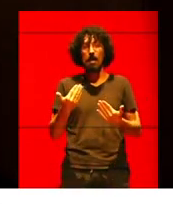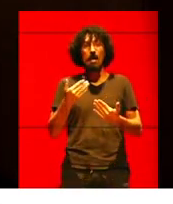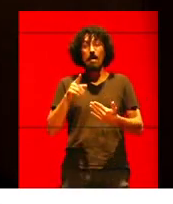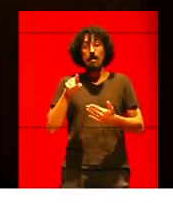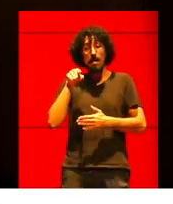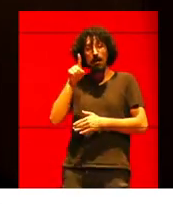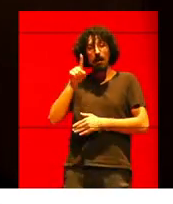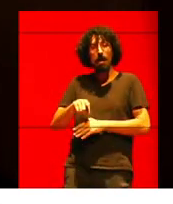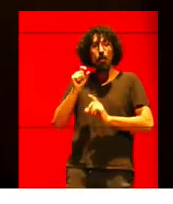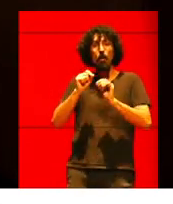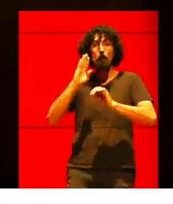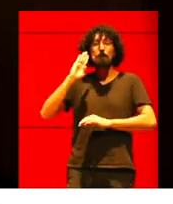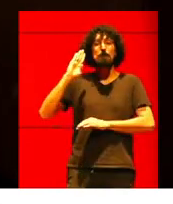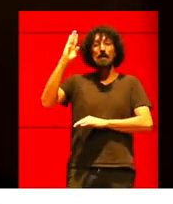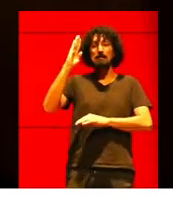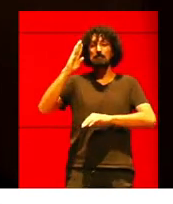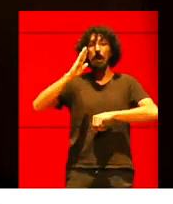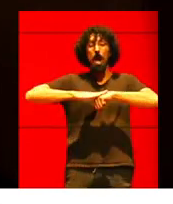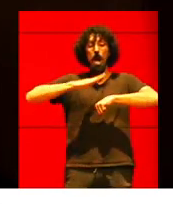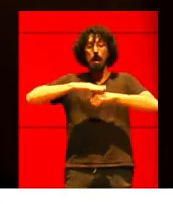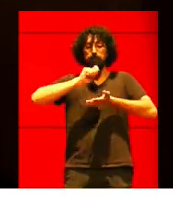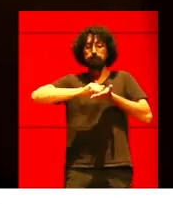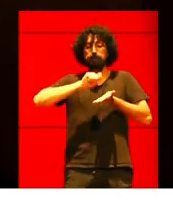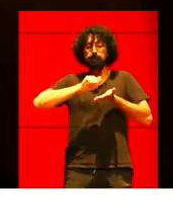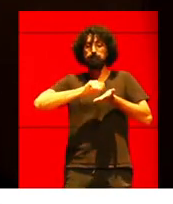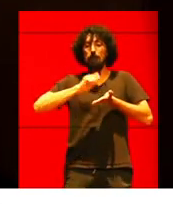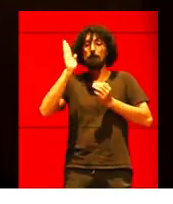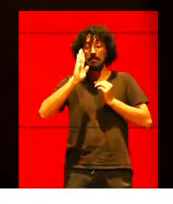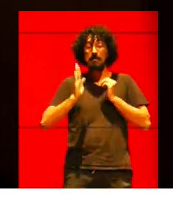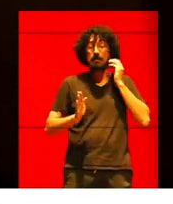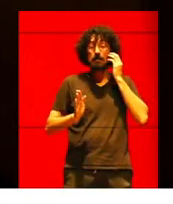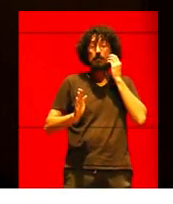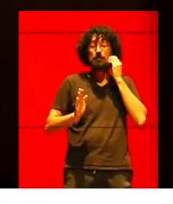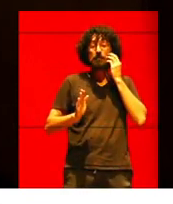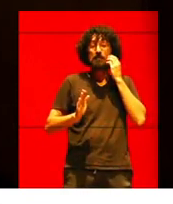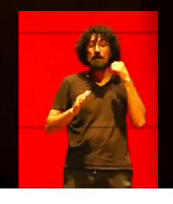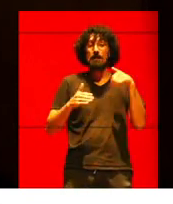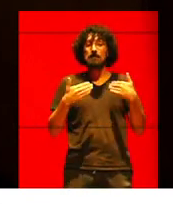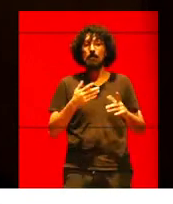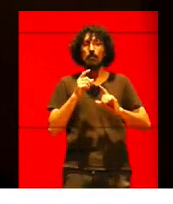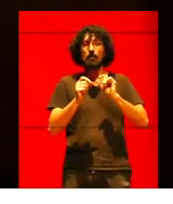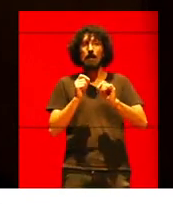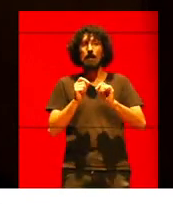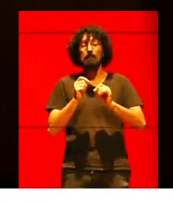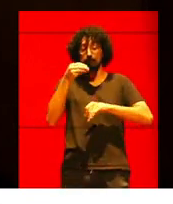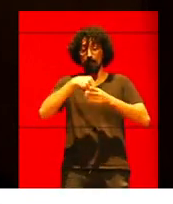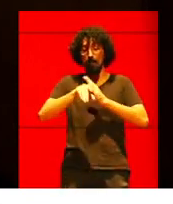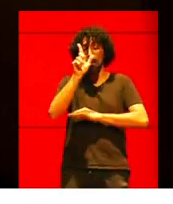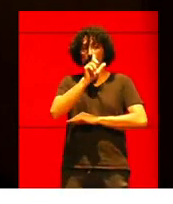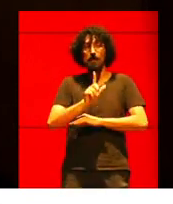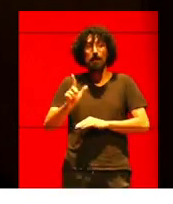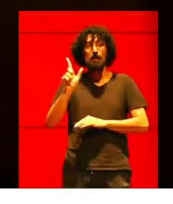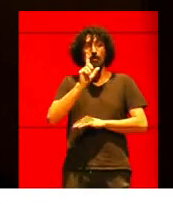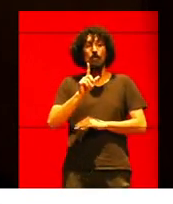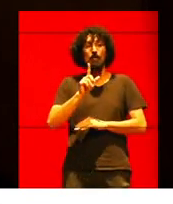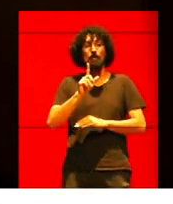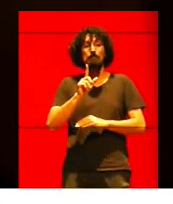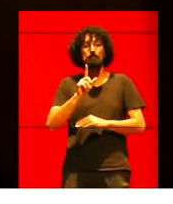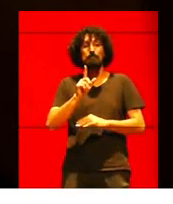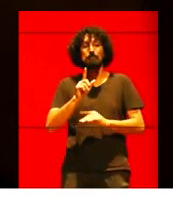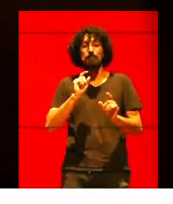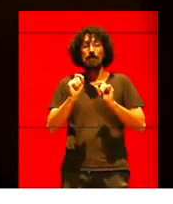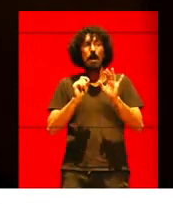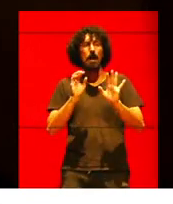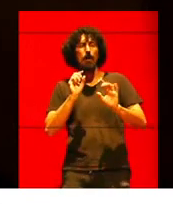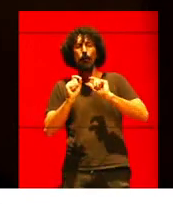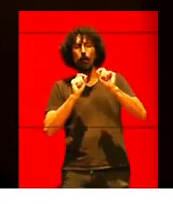adora ela, gostou, colocou, né? E ficou e tá aí. Né? Mas em literatura, Machado de Assis. O que você vai encontrar na sua